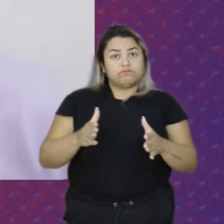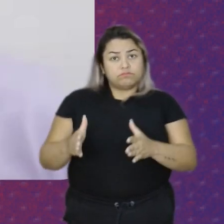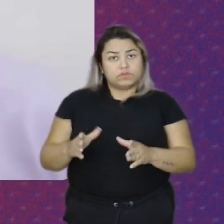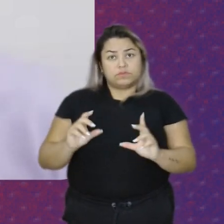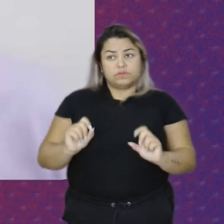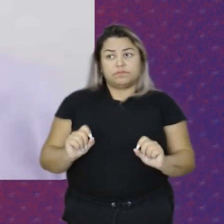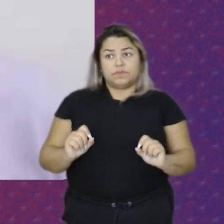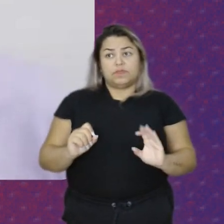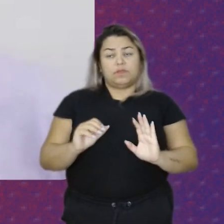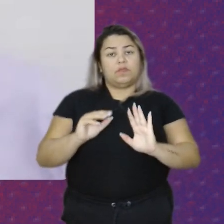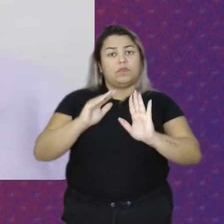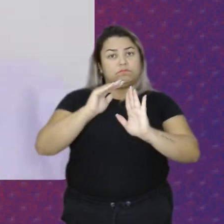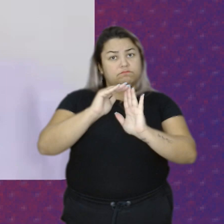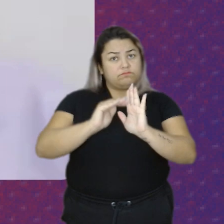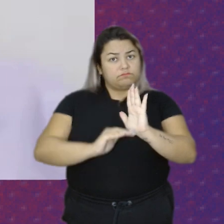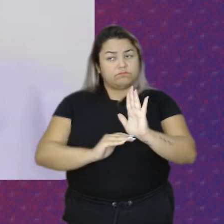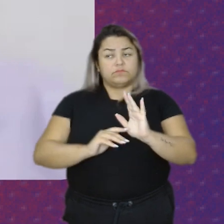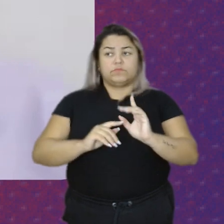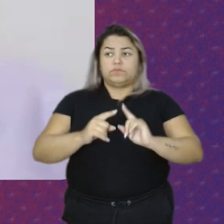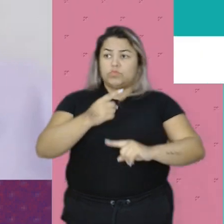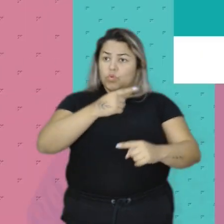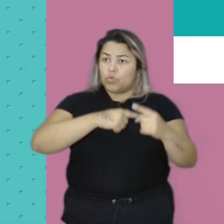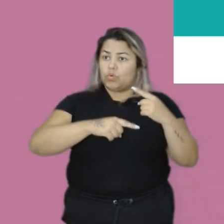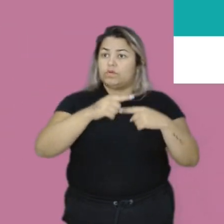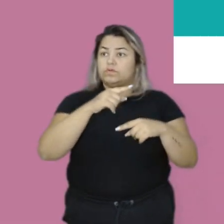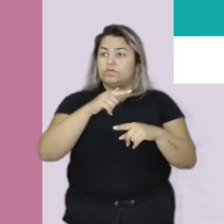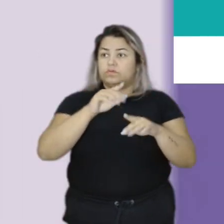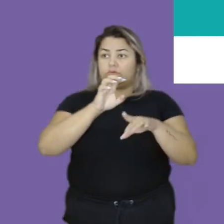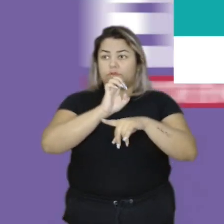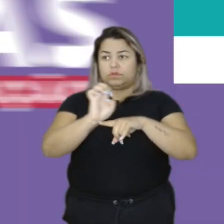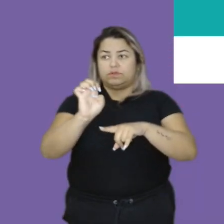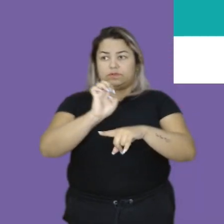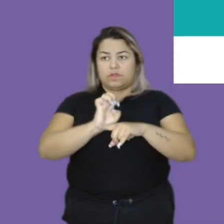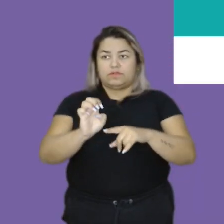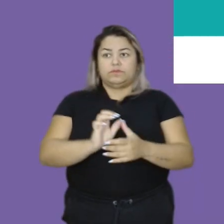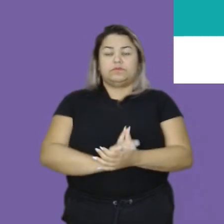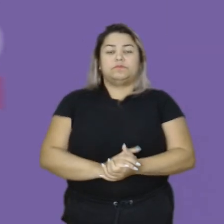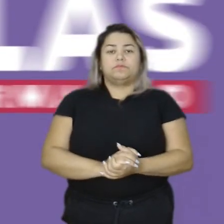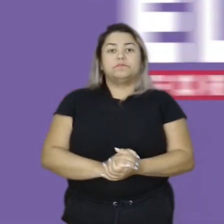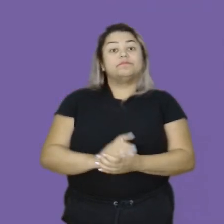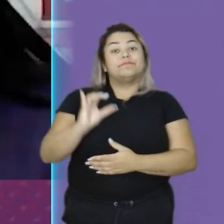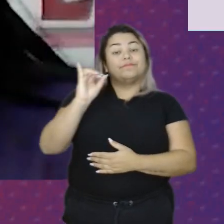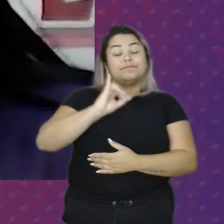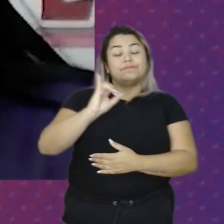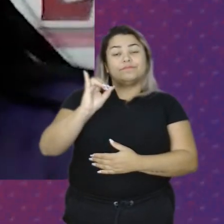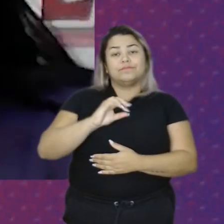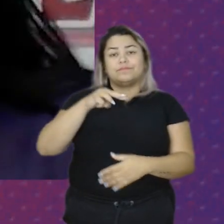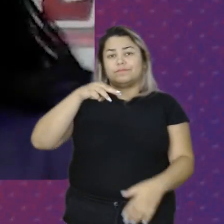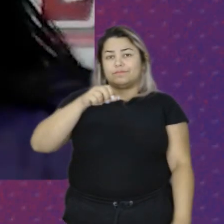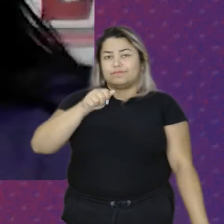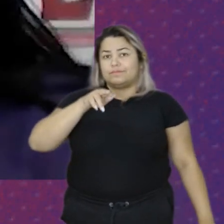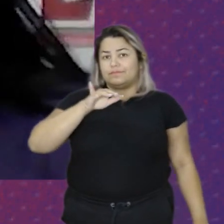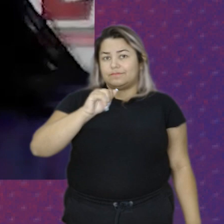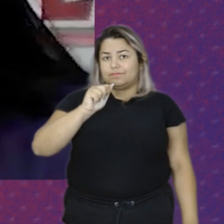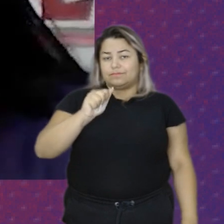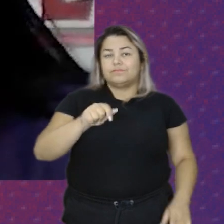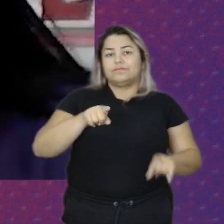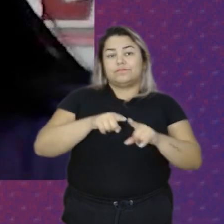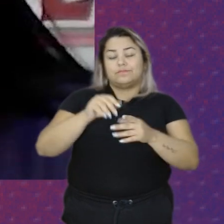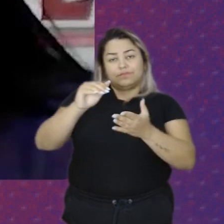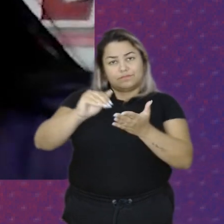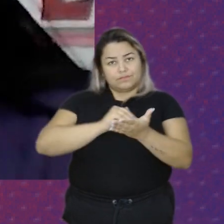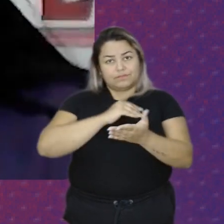da pauta que também foi construída através dos estados. Olá, sou Maria Barros, secretária de